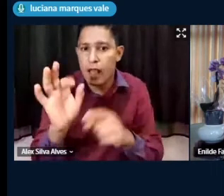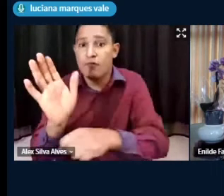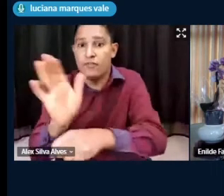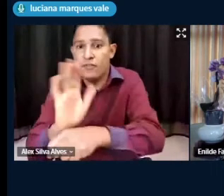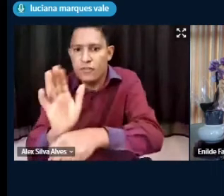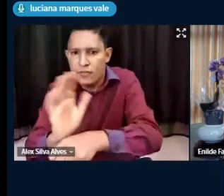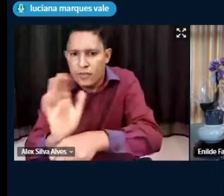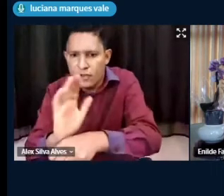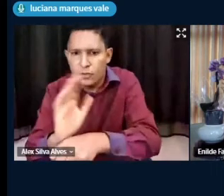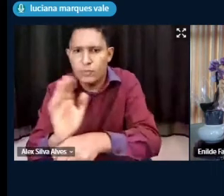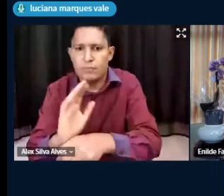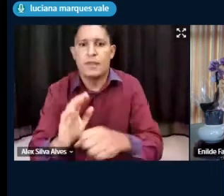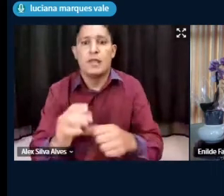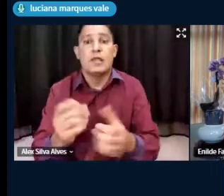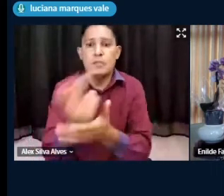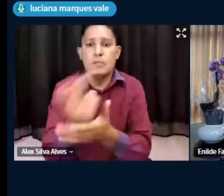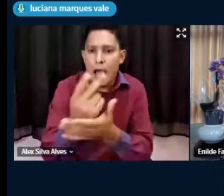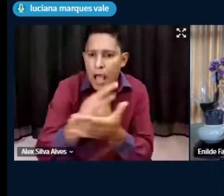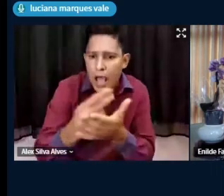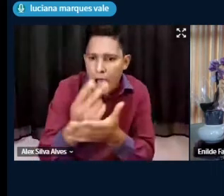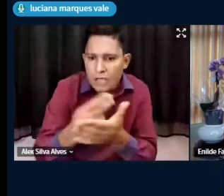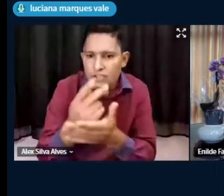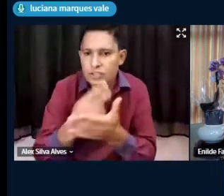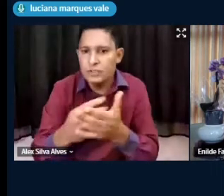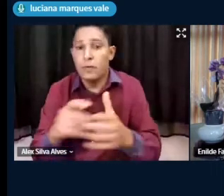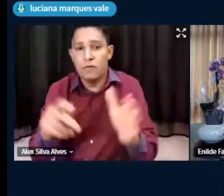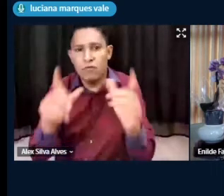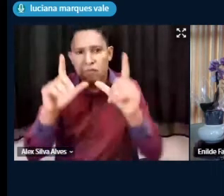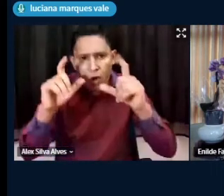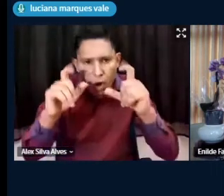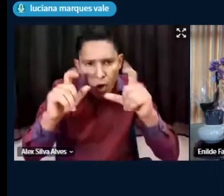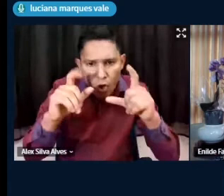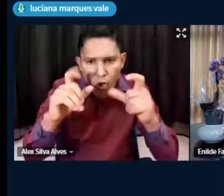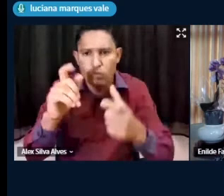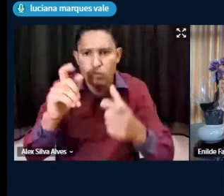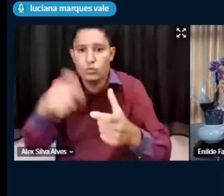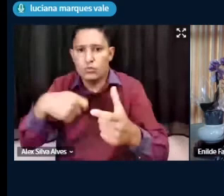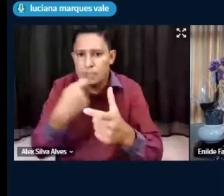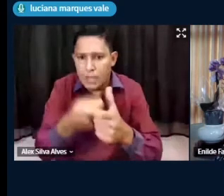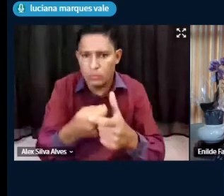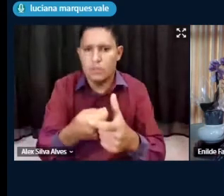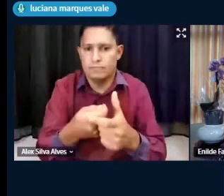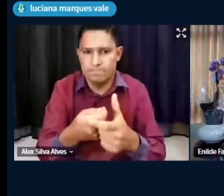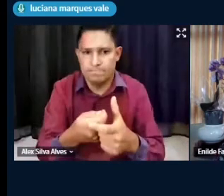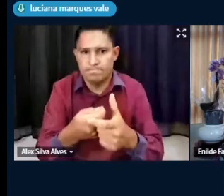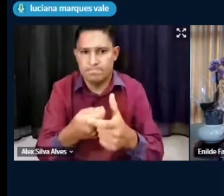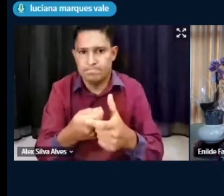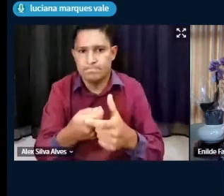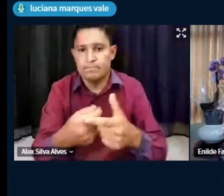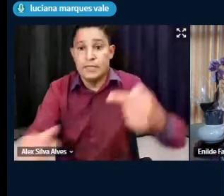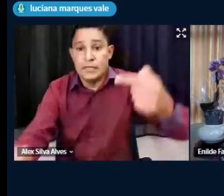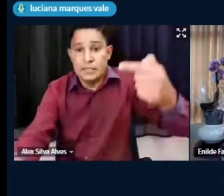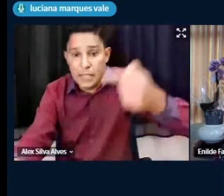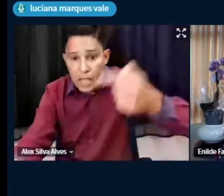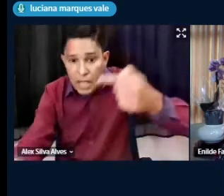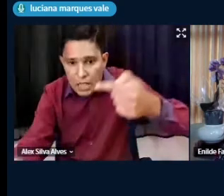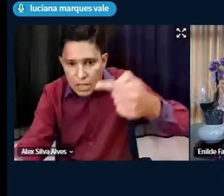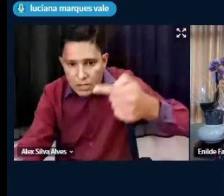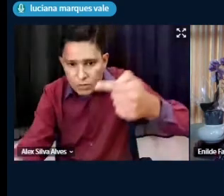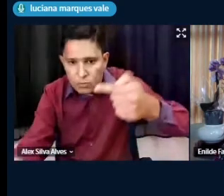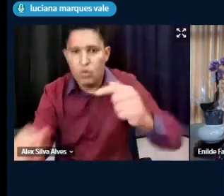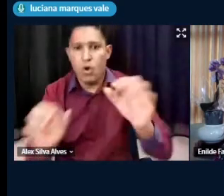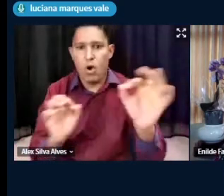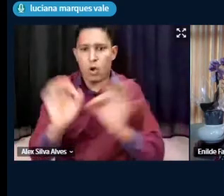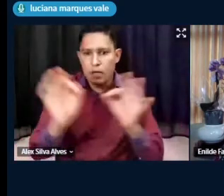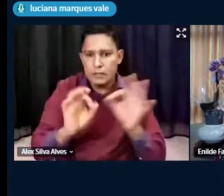LSB. O sexto, a organização dos vídeos, imagens de objetos e fotos de sinais